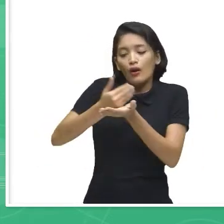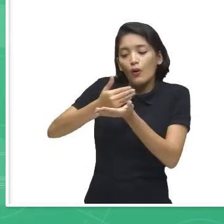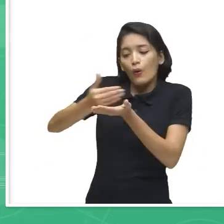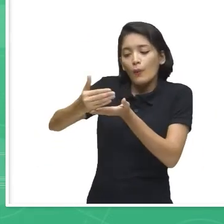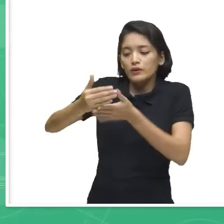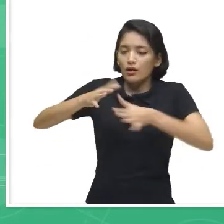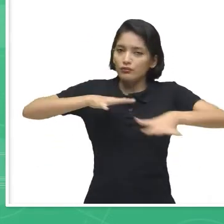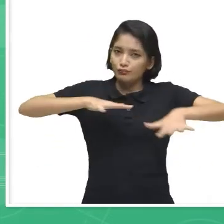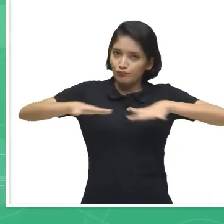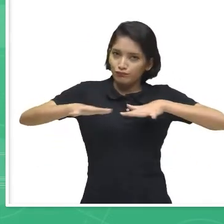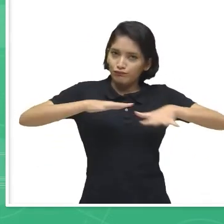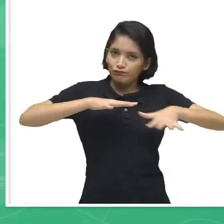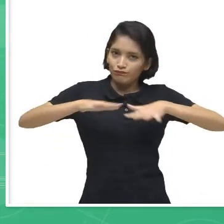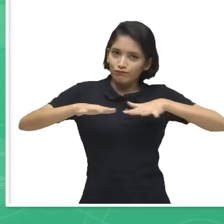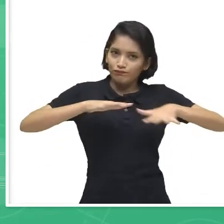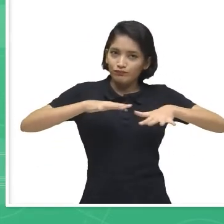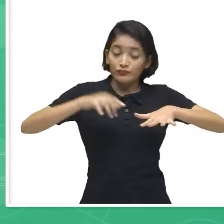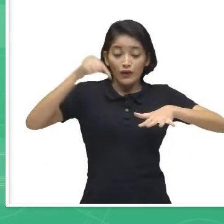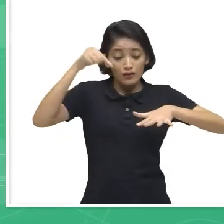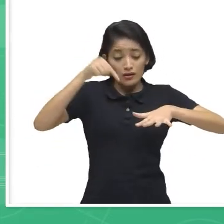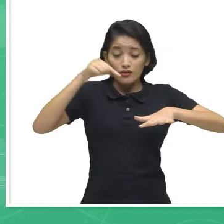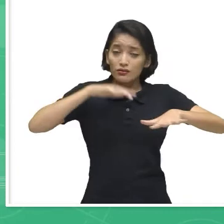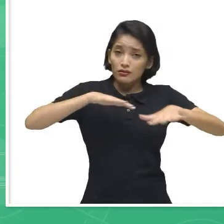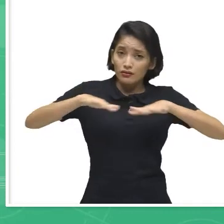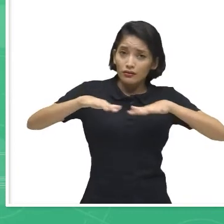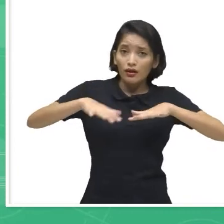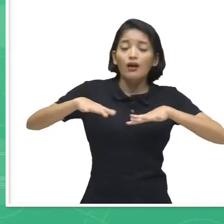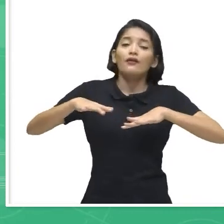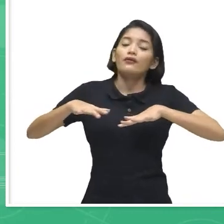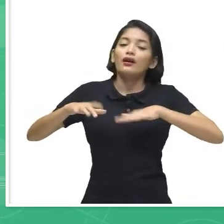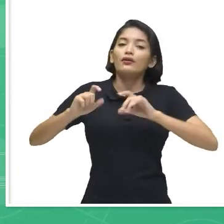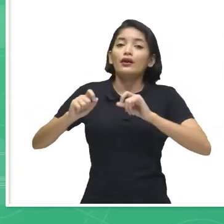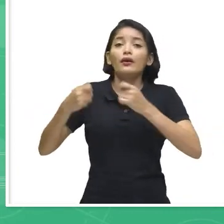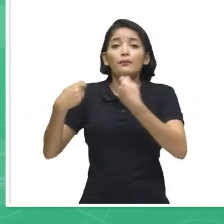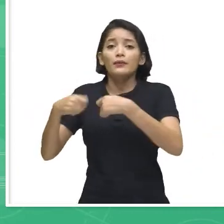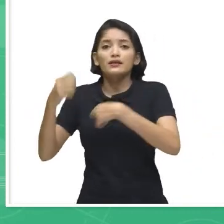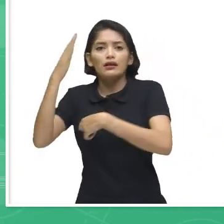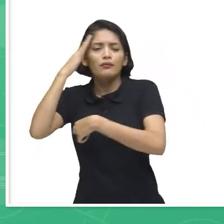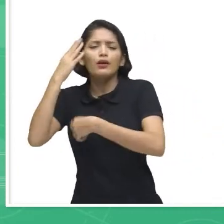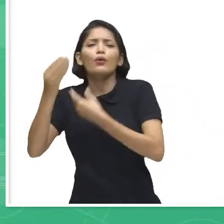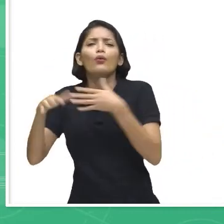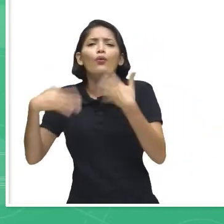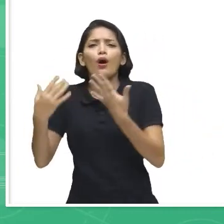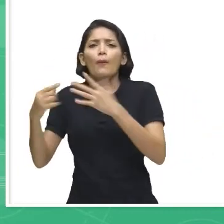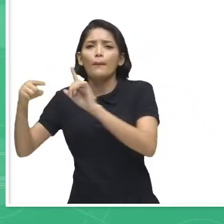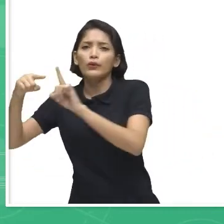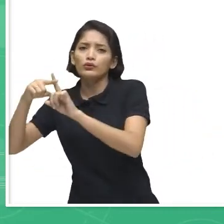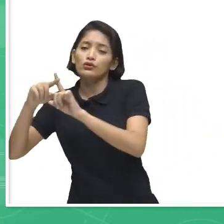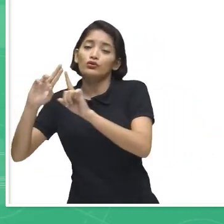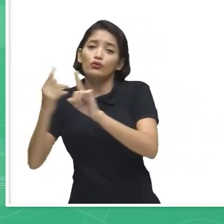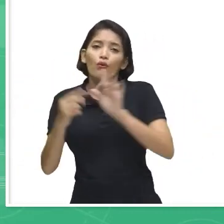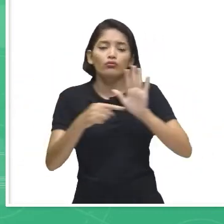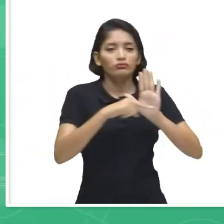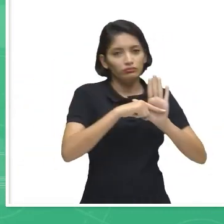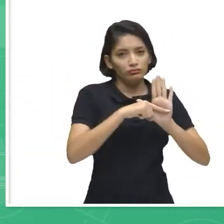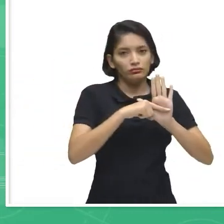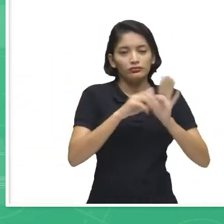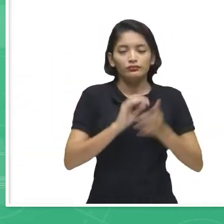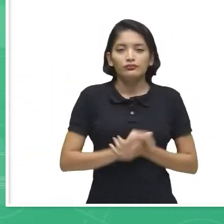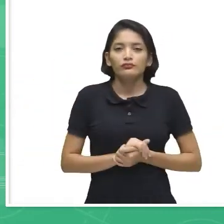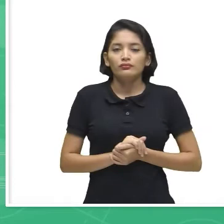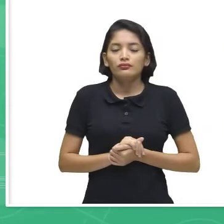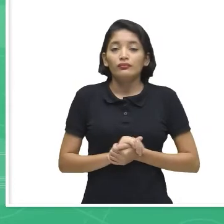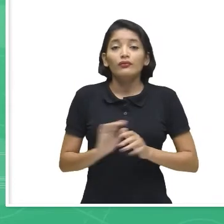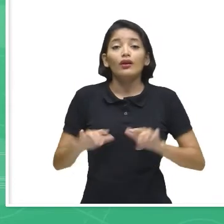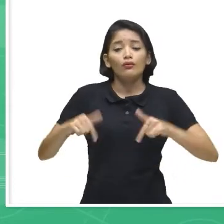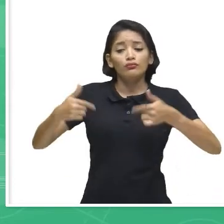movimento, tá certo? Esse movimento vai depender do sinal dessa carga Qzinho. Ou seja, o trabalho eu vou